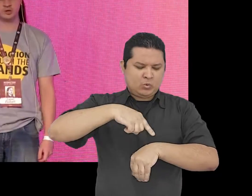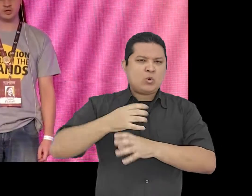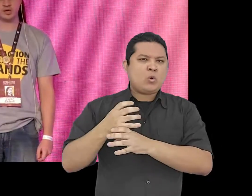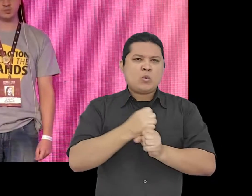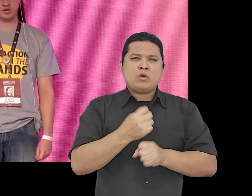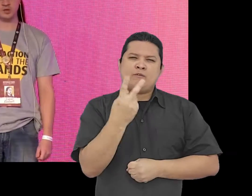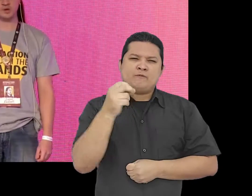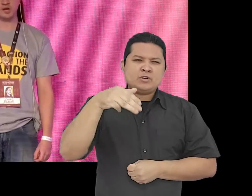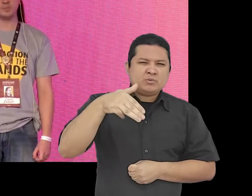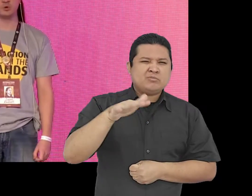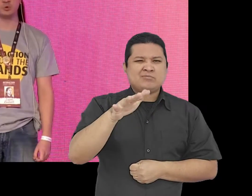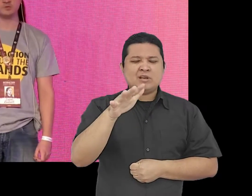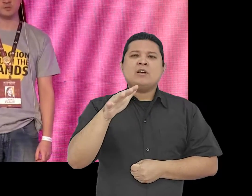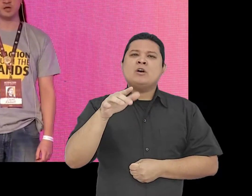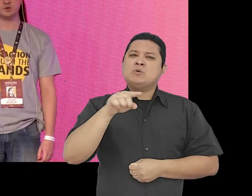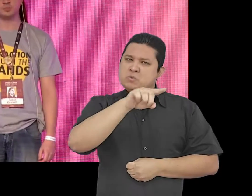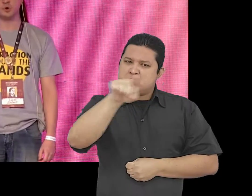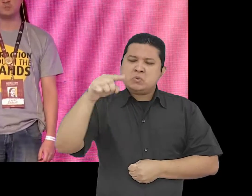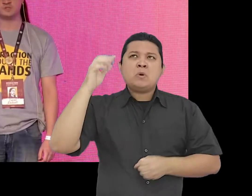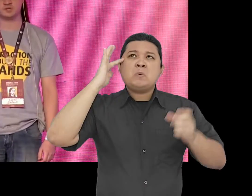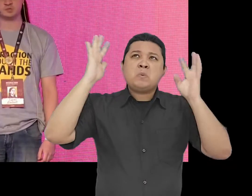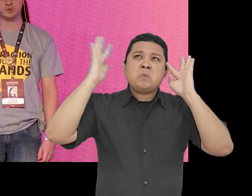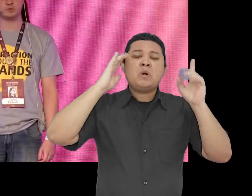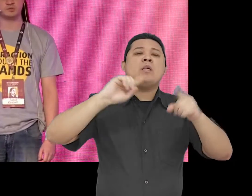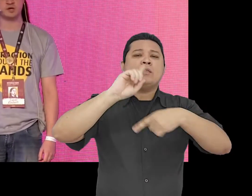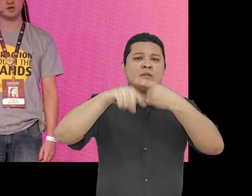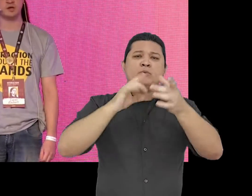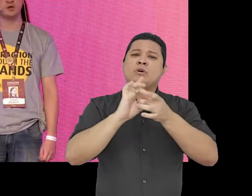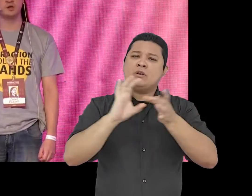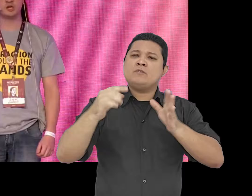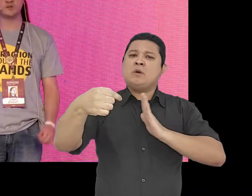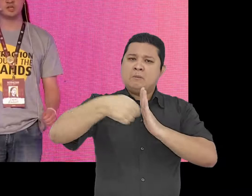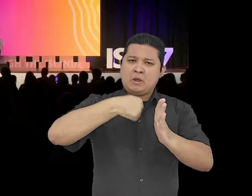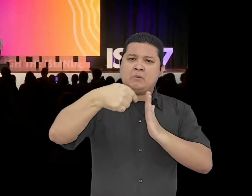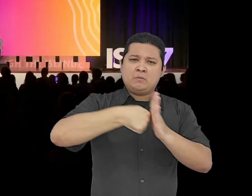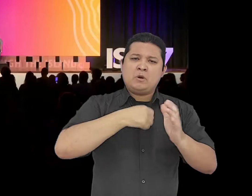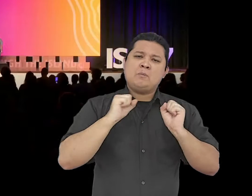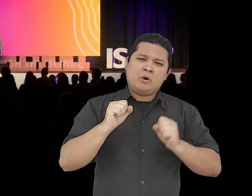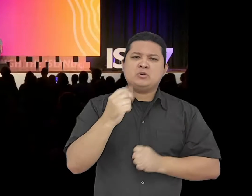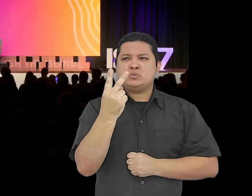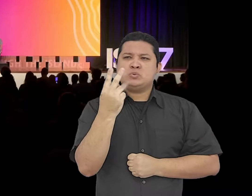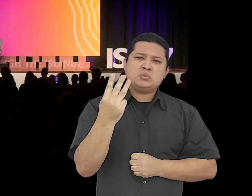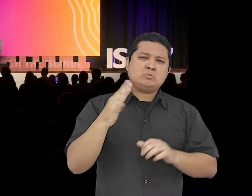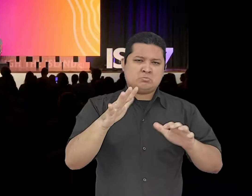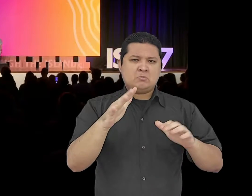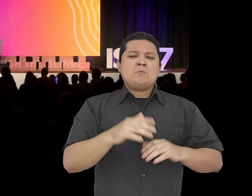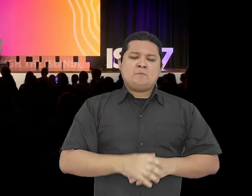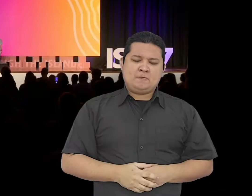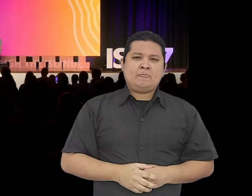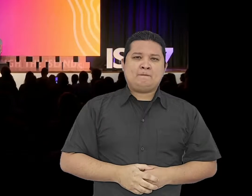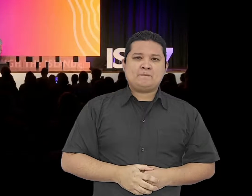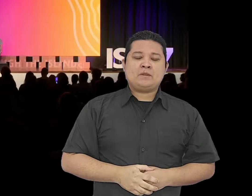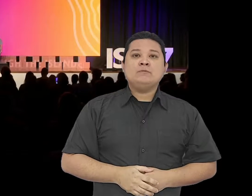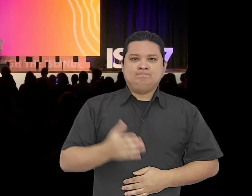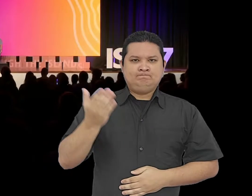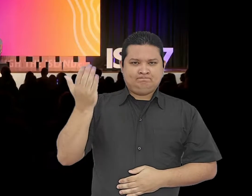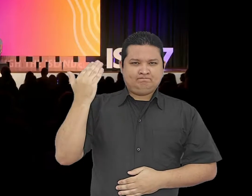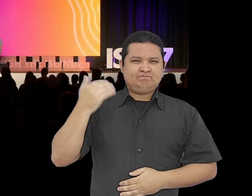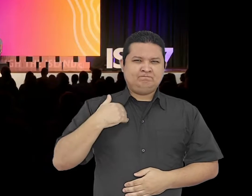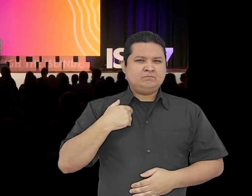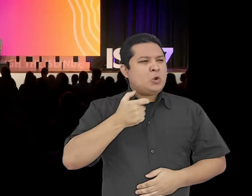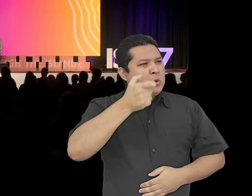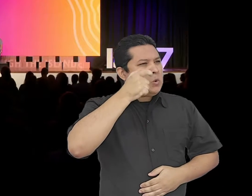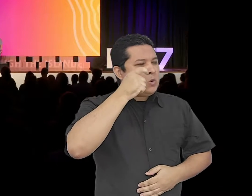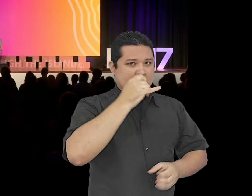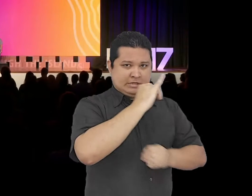minutos. Quero abrir para perguntas também, então pode pensar nas suas perguntas, que a gente vai ter tipo, espaço para 2 ou 3 perguntas. Uma vez eu